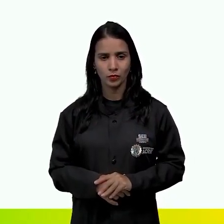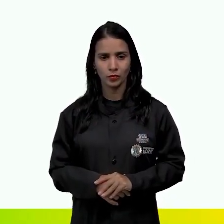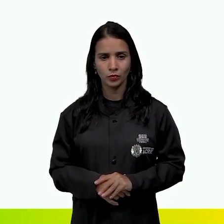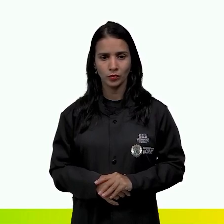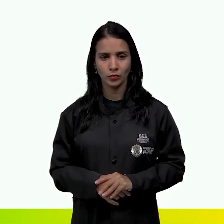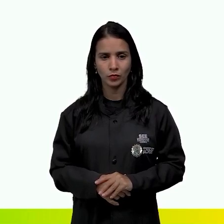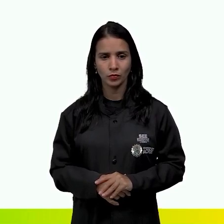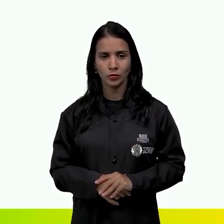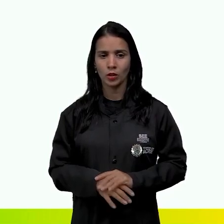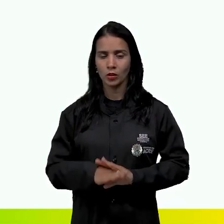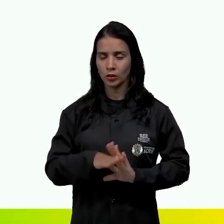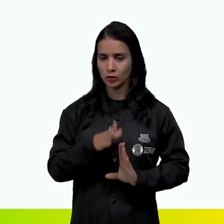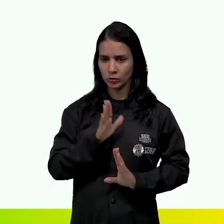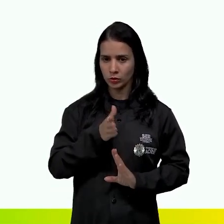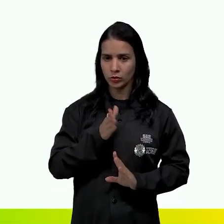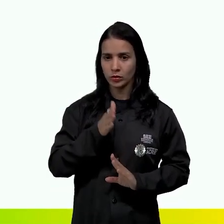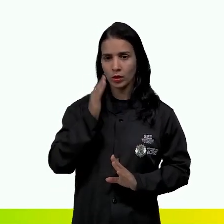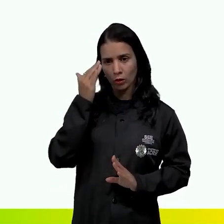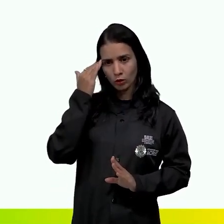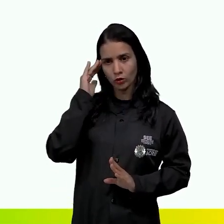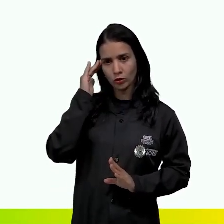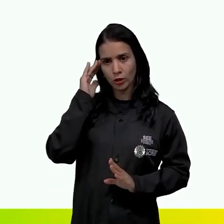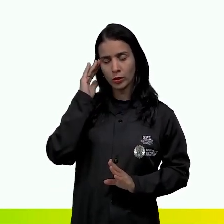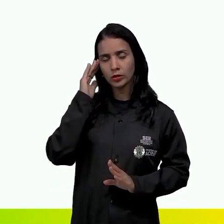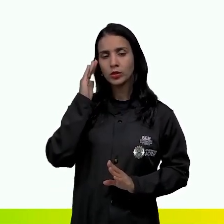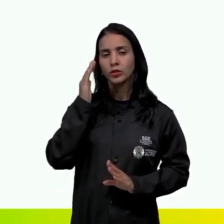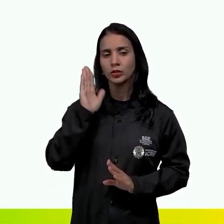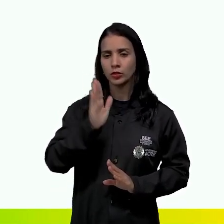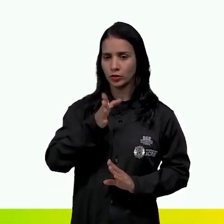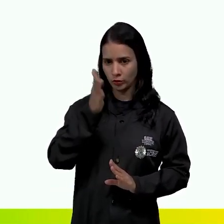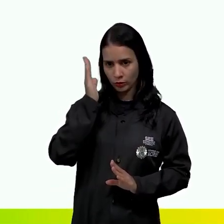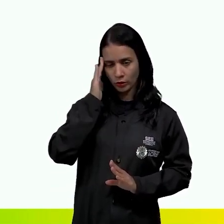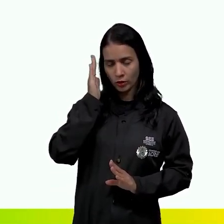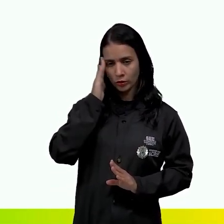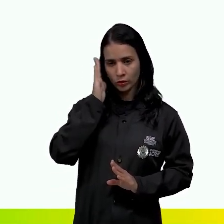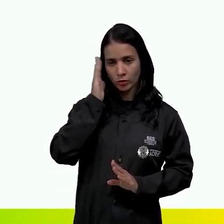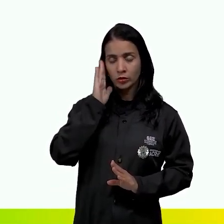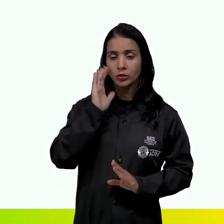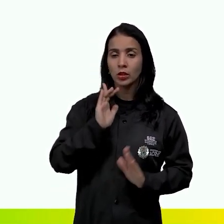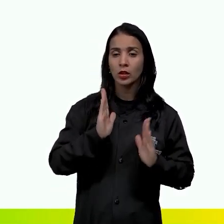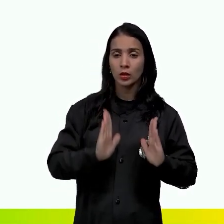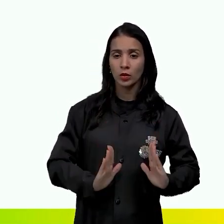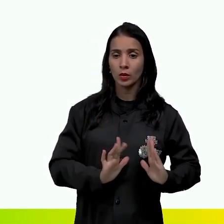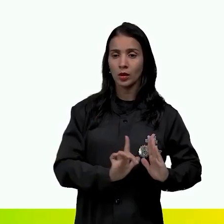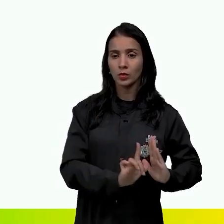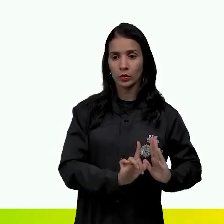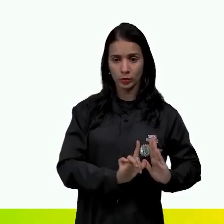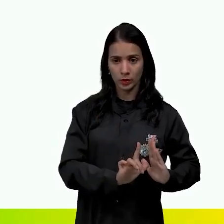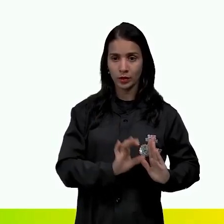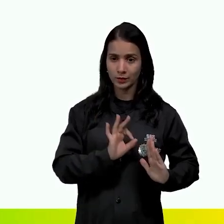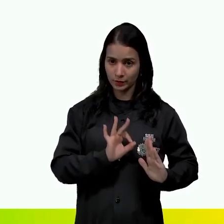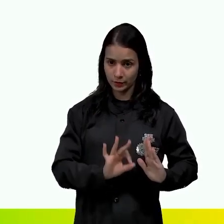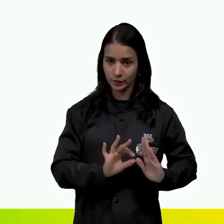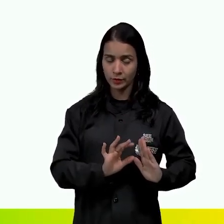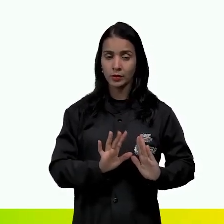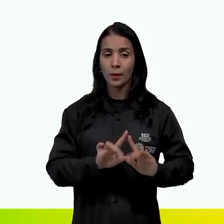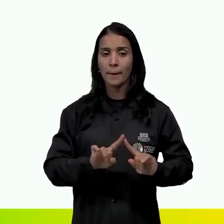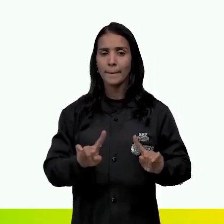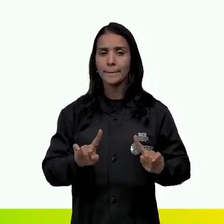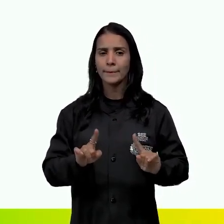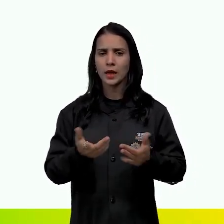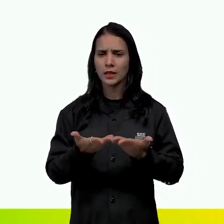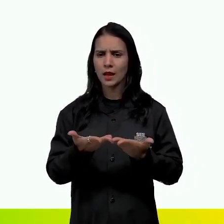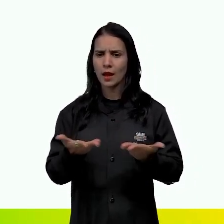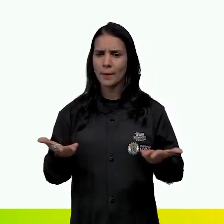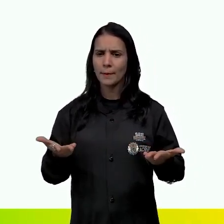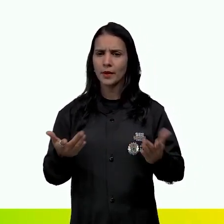eu posso dizer, então, que a área da base dessa pirâmide menor é L ao quadrado. Então, vamos colocar